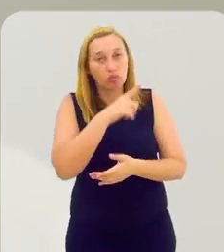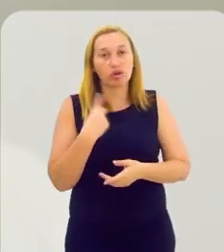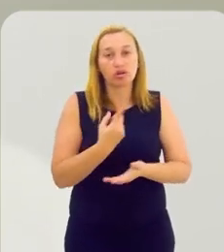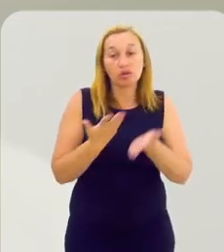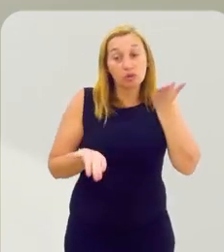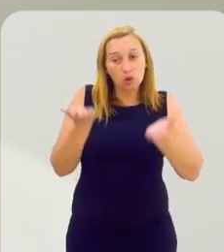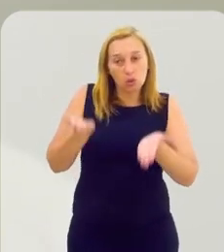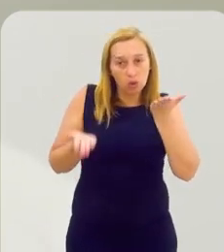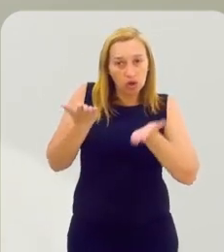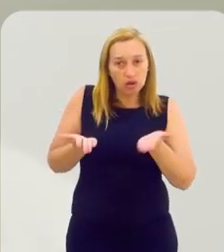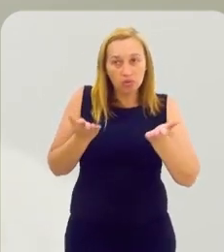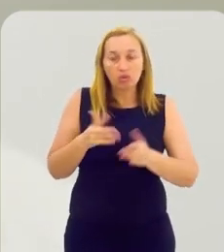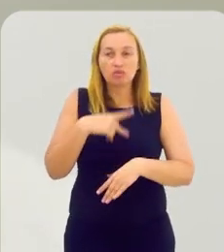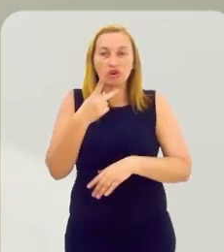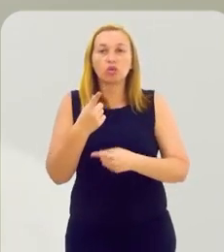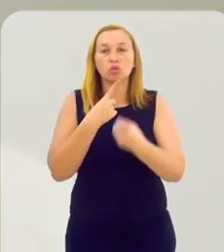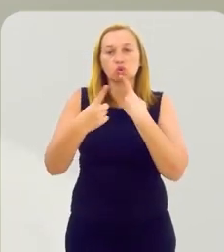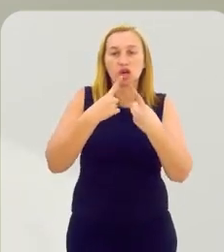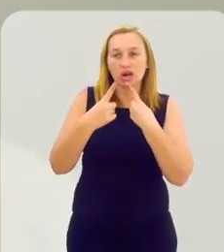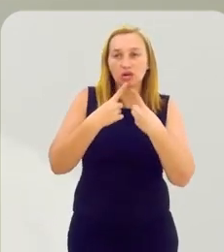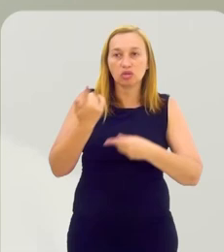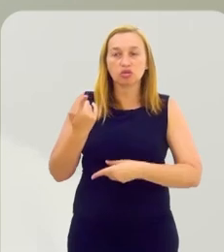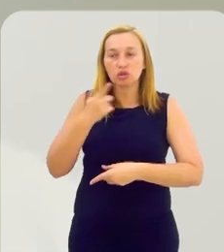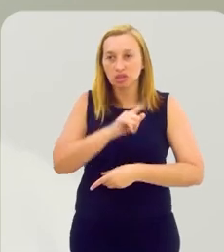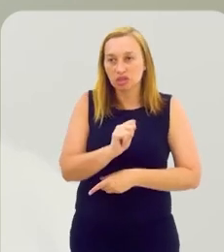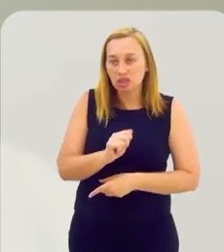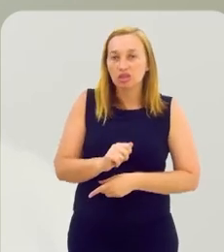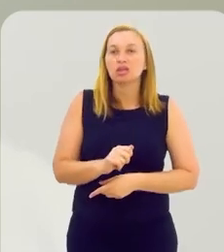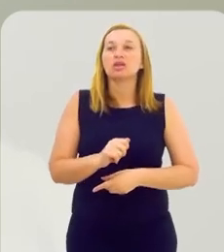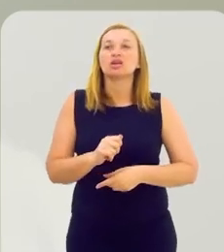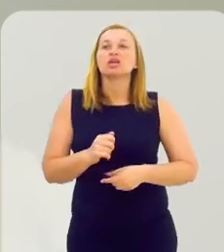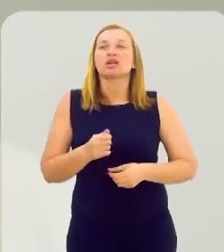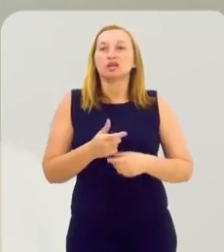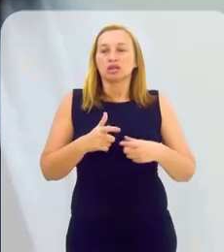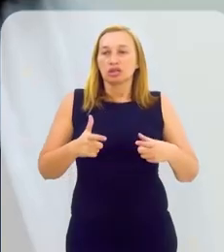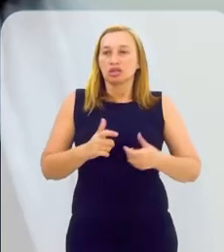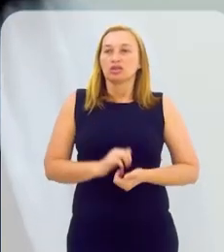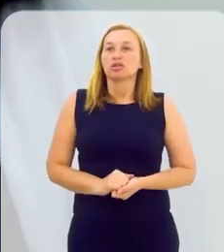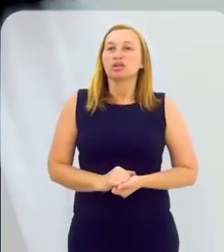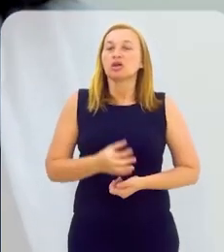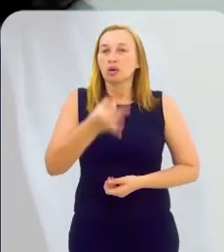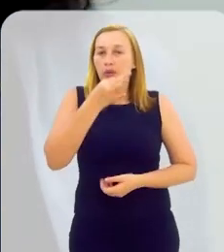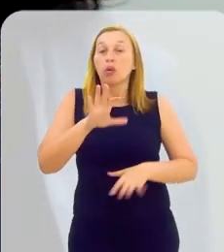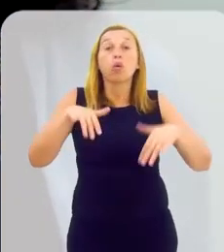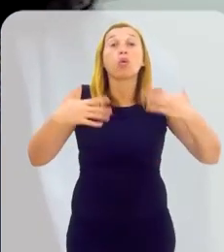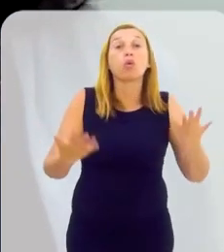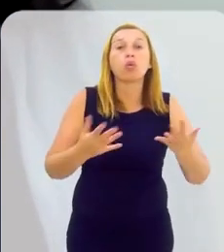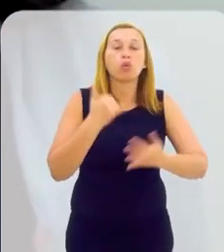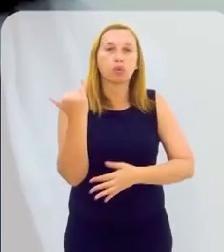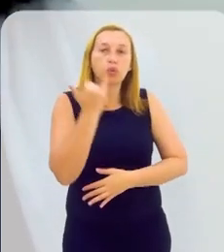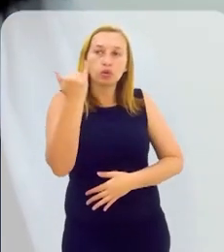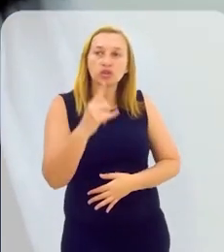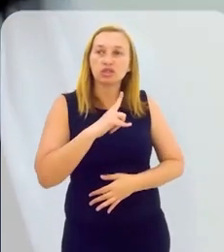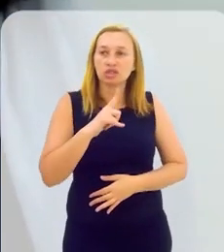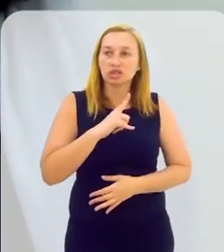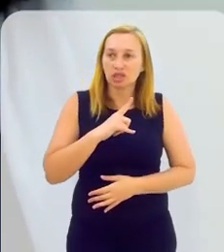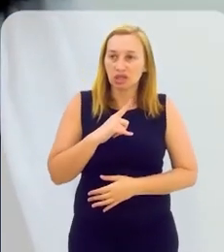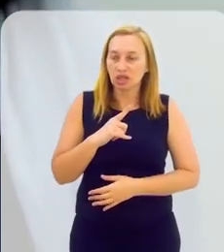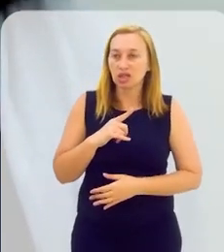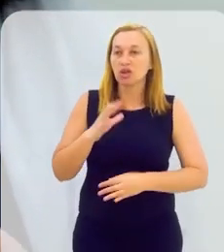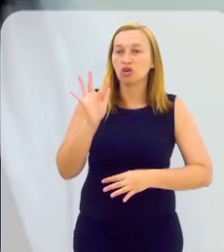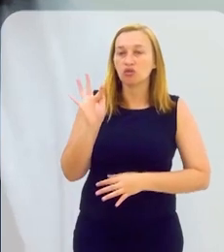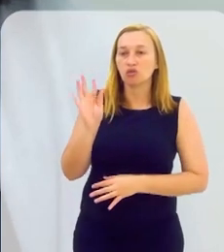equilíbrio e, como disse, através do diálogo a gente, felizmente, tem conseguido em grande parte. Na sua opinião, qual a importância de ter espaços como o